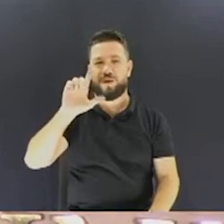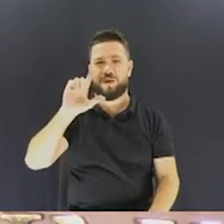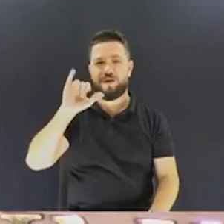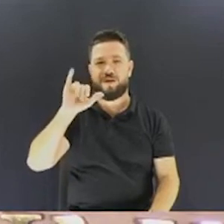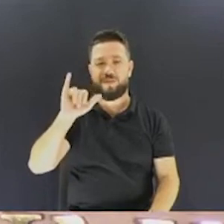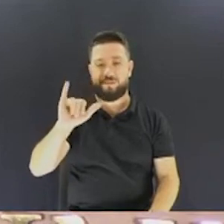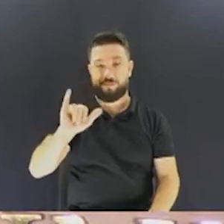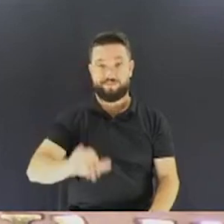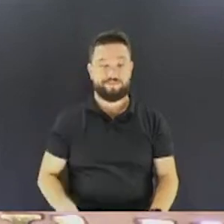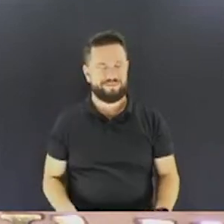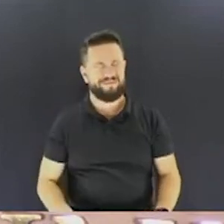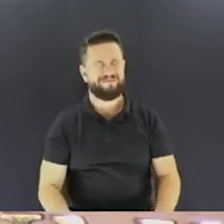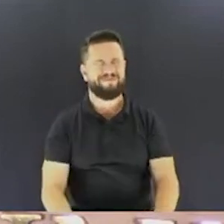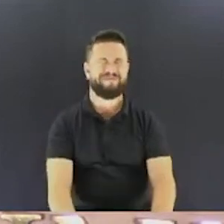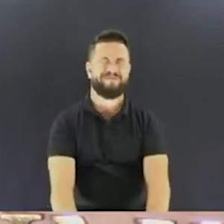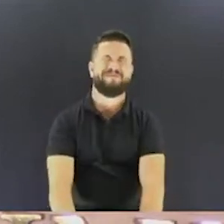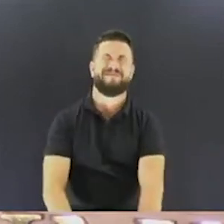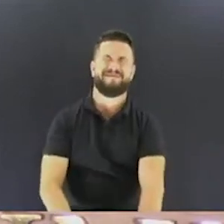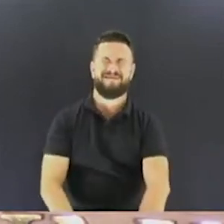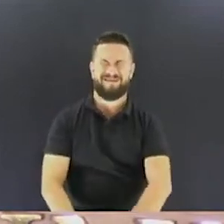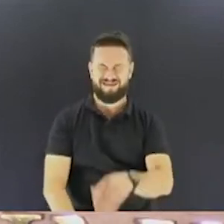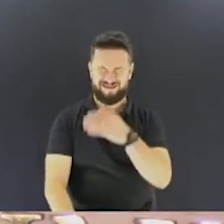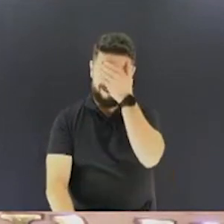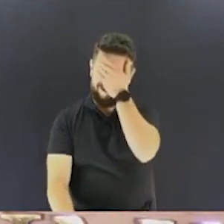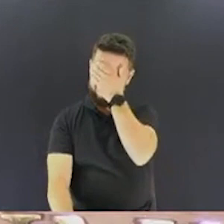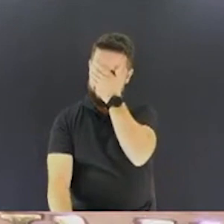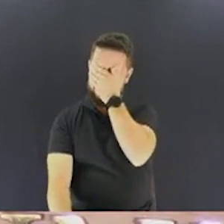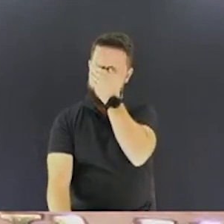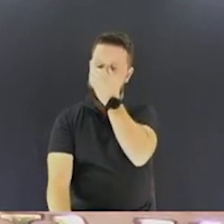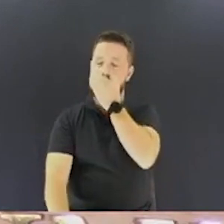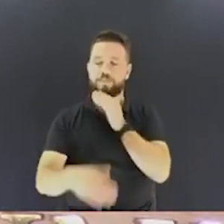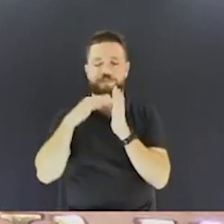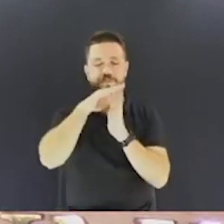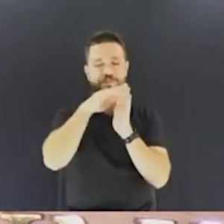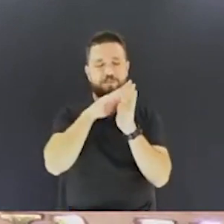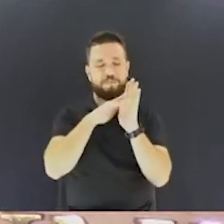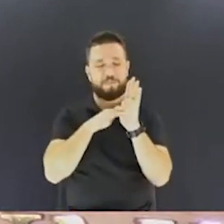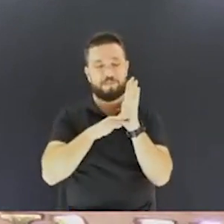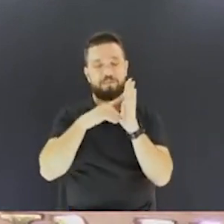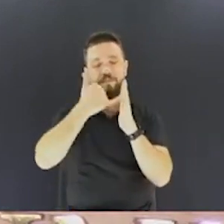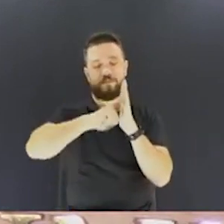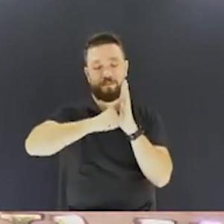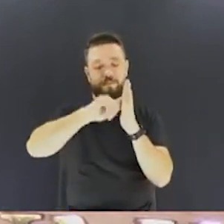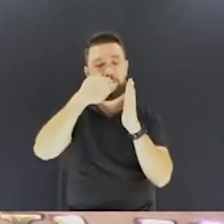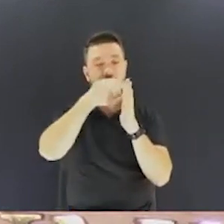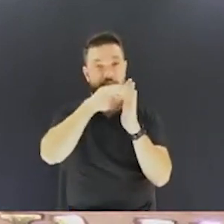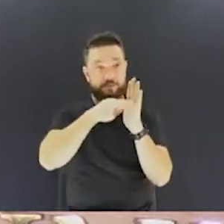24 de 4 de 2023, publicada a instrução pareceres em emenda no Diário da Câmara 11.069, de 16 de 8 de 2023, emenda aditiva